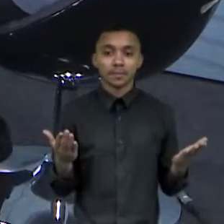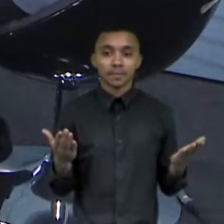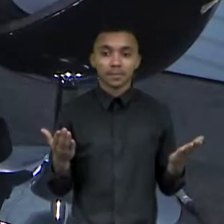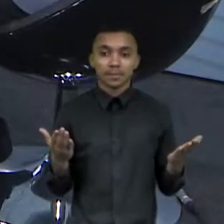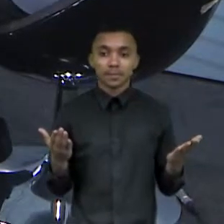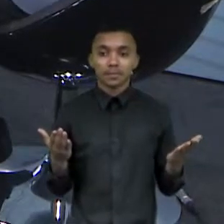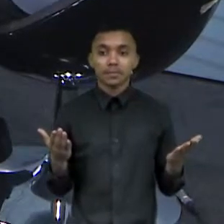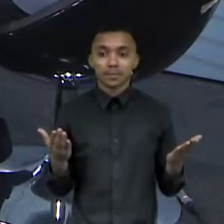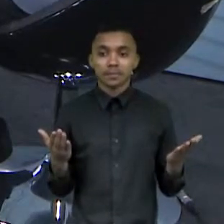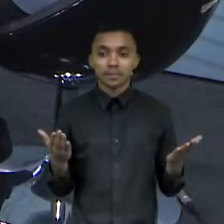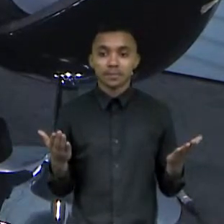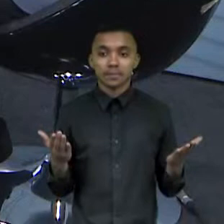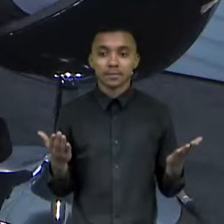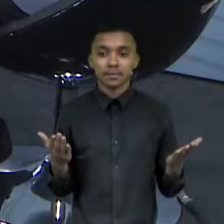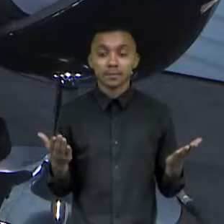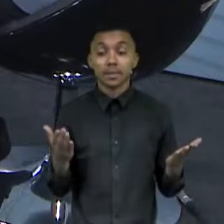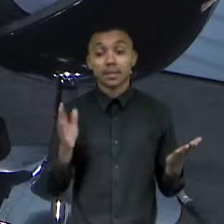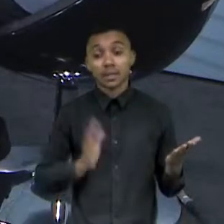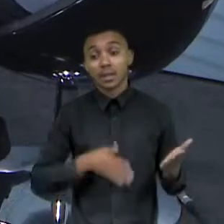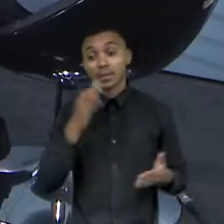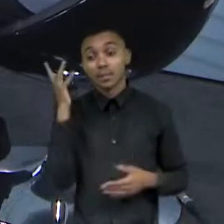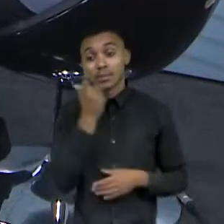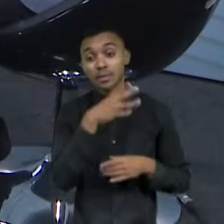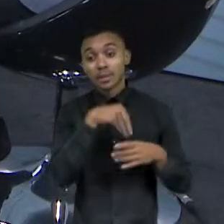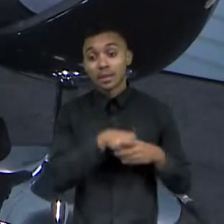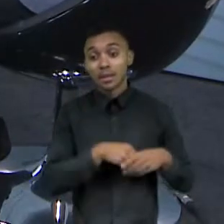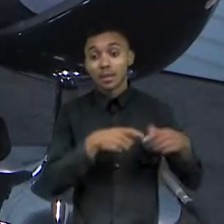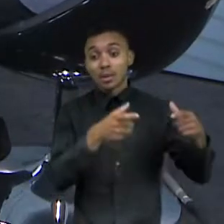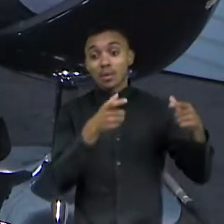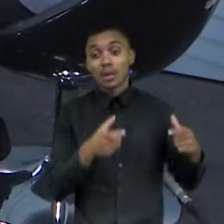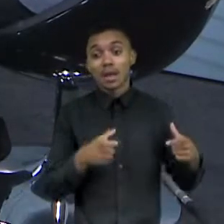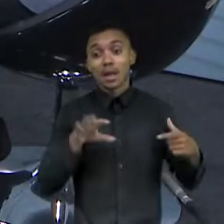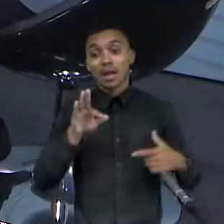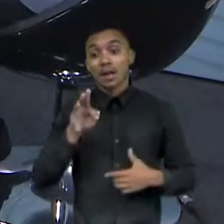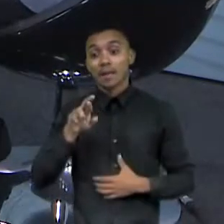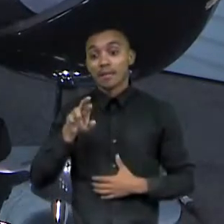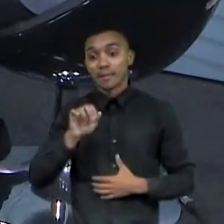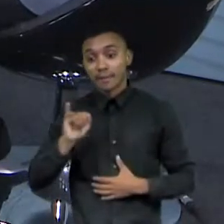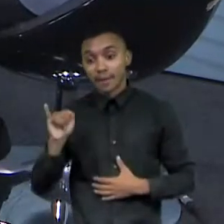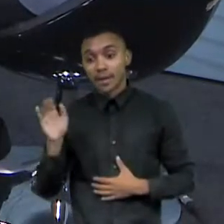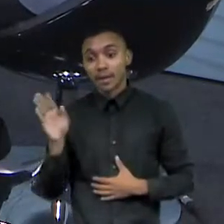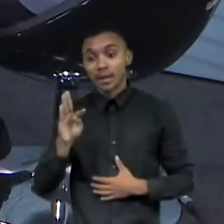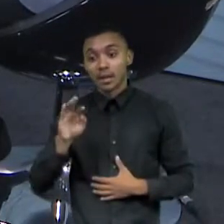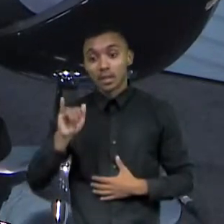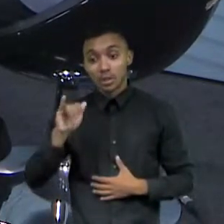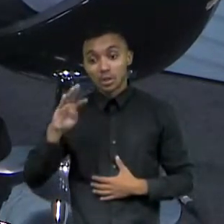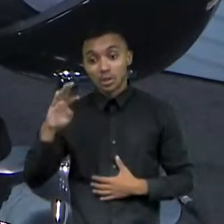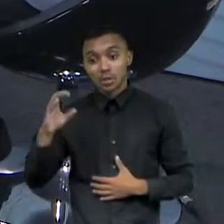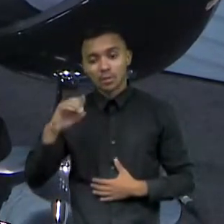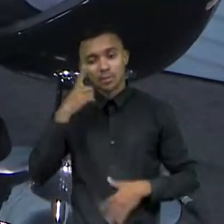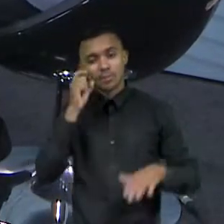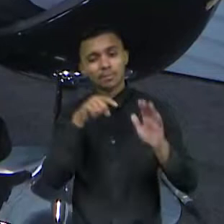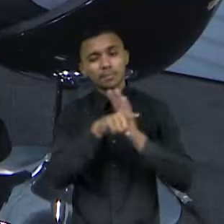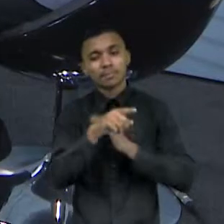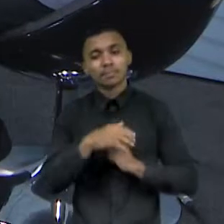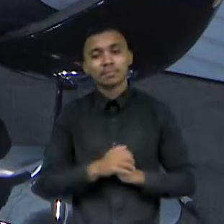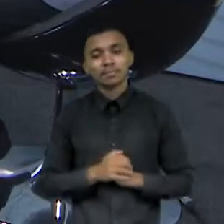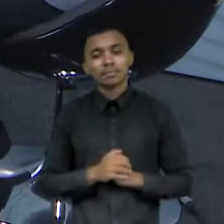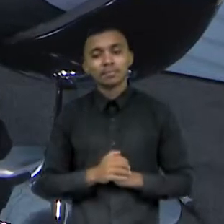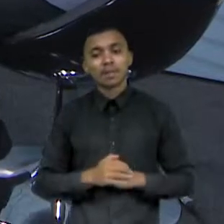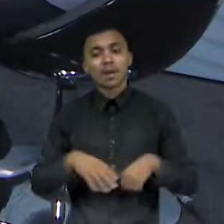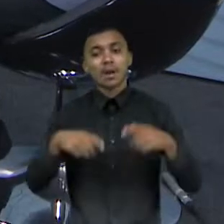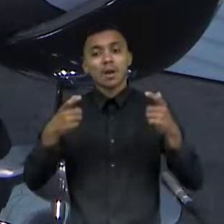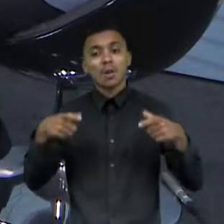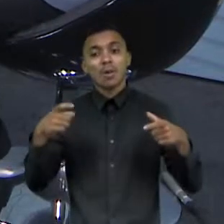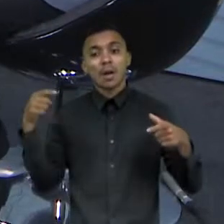que terminou dando esse fruto tão bonito que é o escritório Frei Tito. Eu queria fazer uma pergunta, Jânia. Qual é a importância que vocês acham do escritório